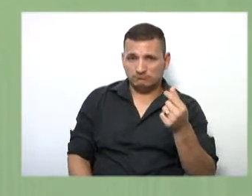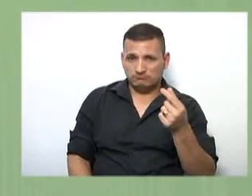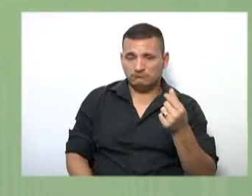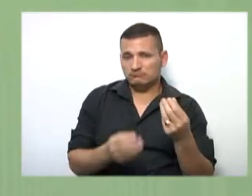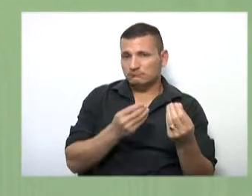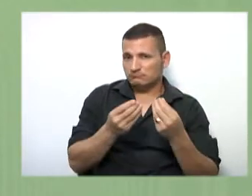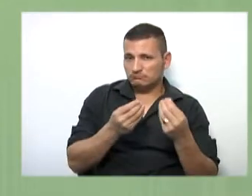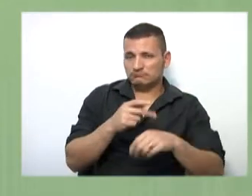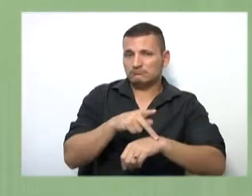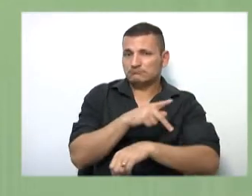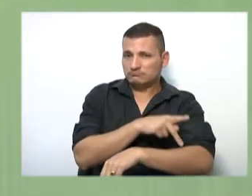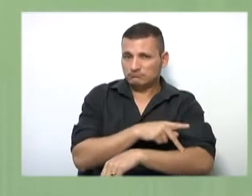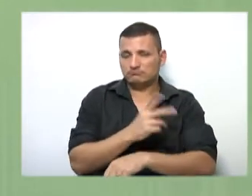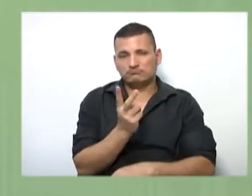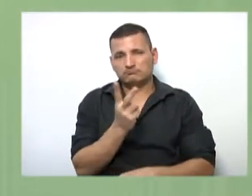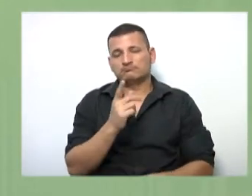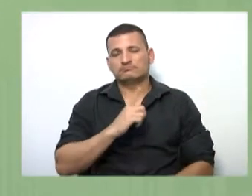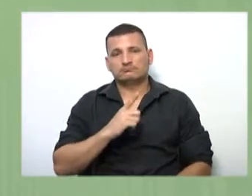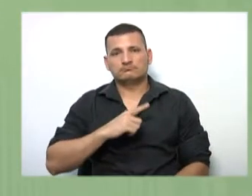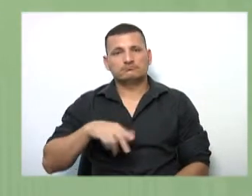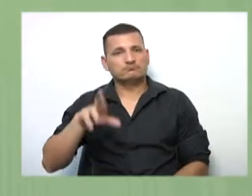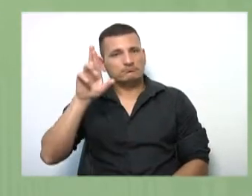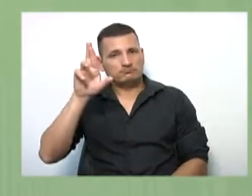métodos pedagógicos.